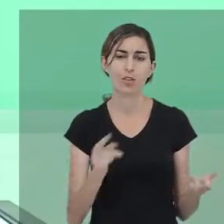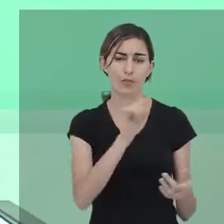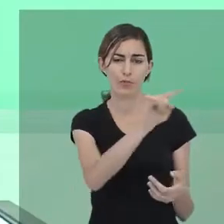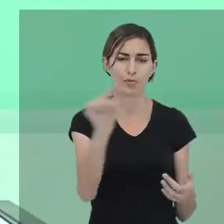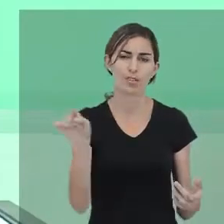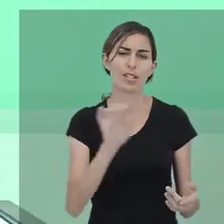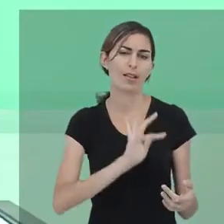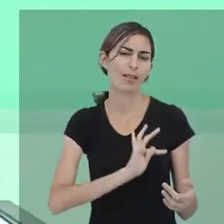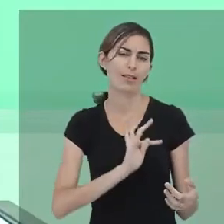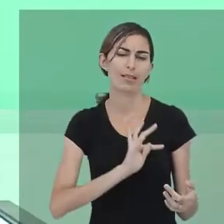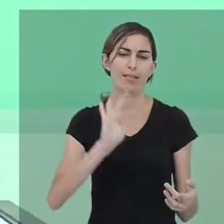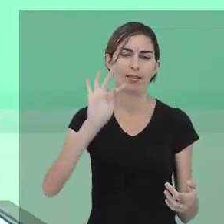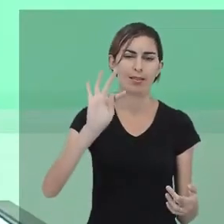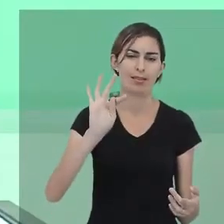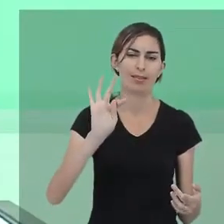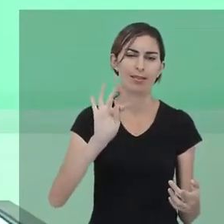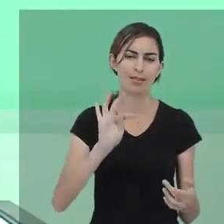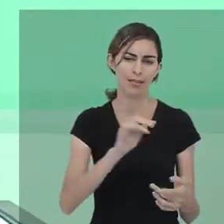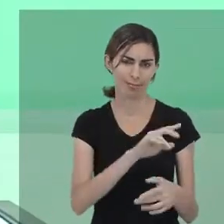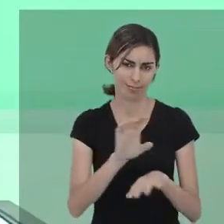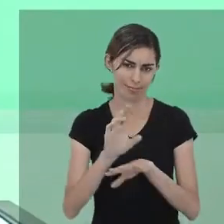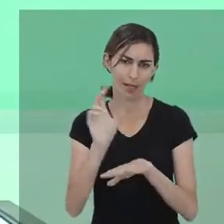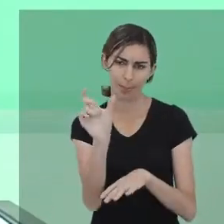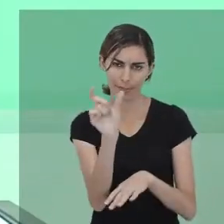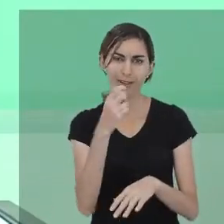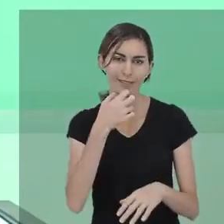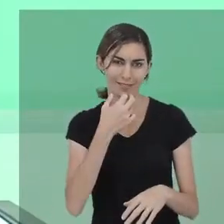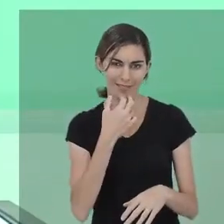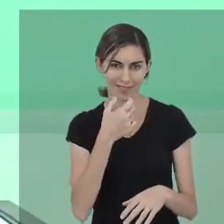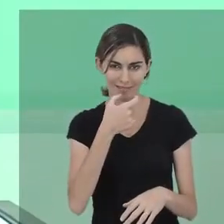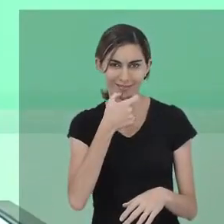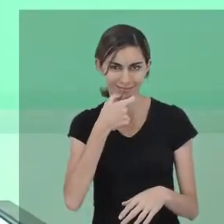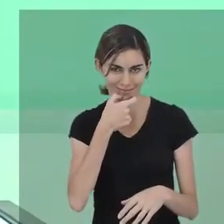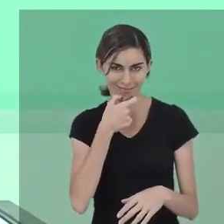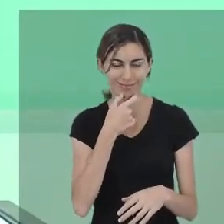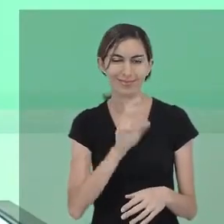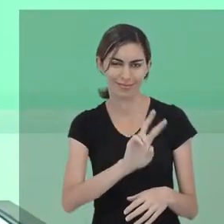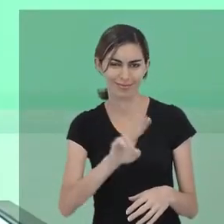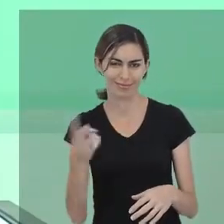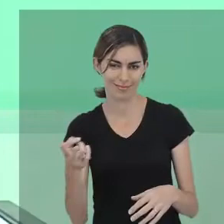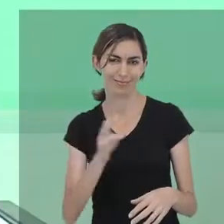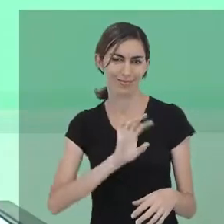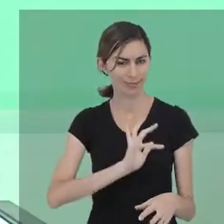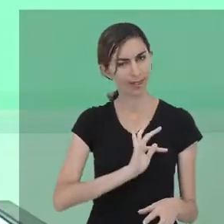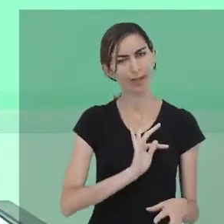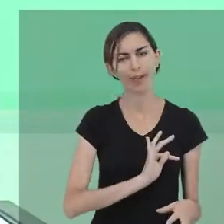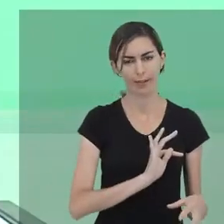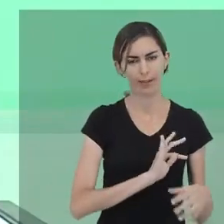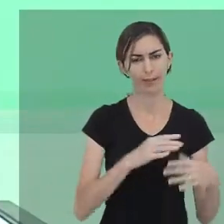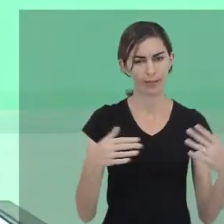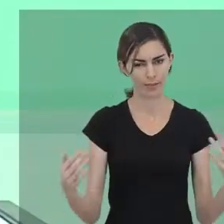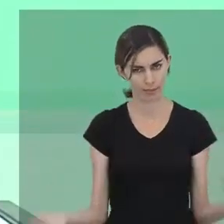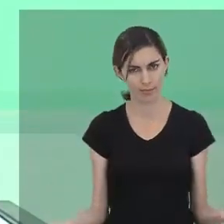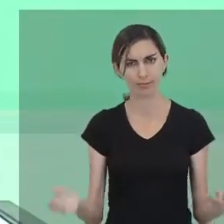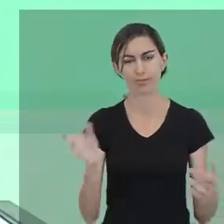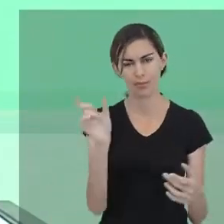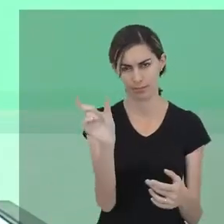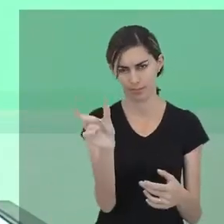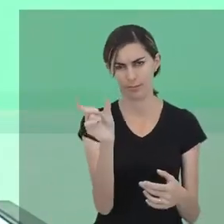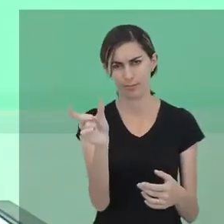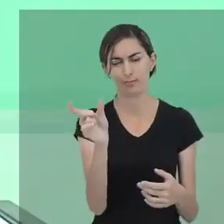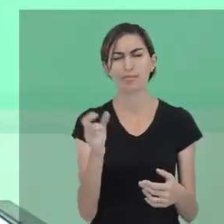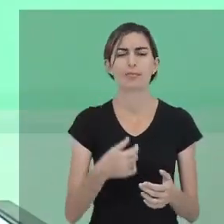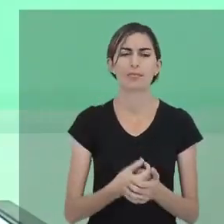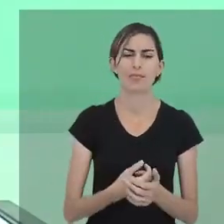uns technicians, technician, tá? Então esse ishan tá formando, pegou uma palavra